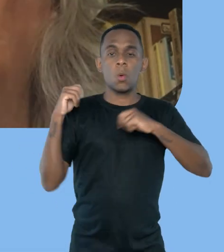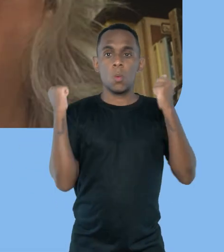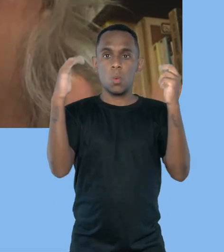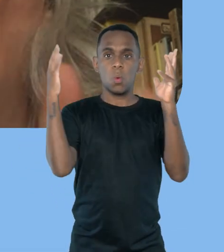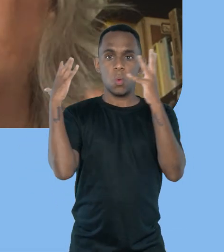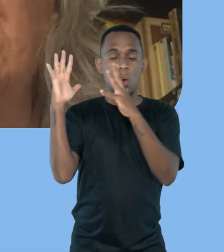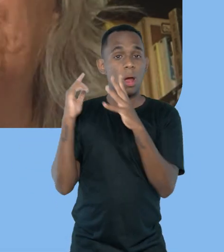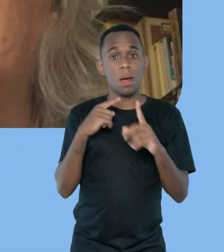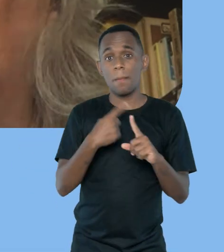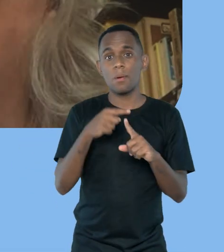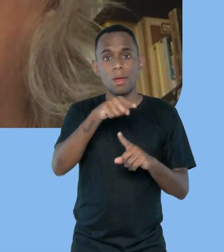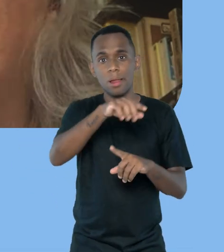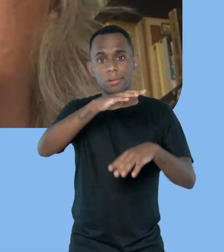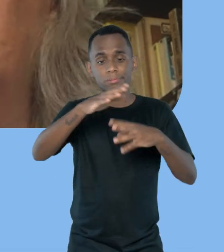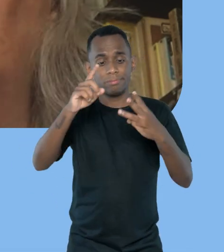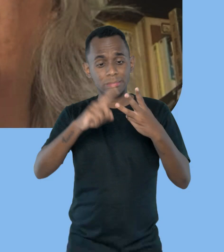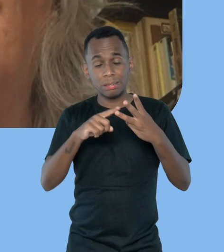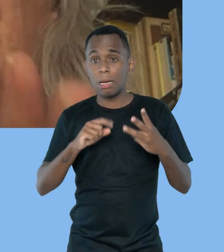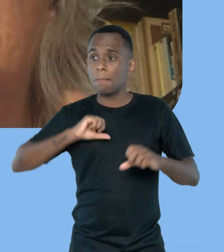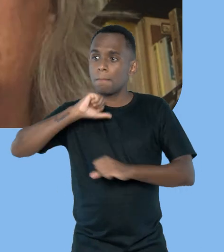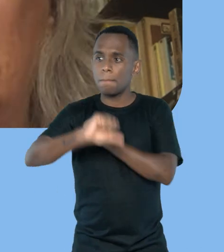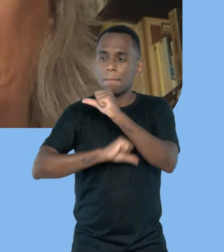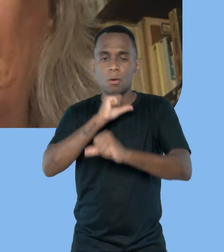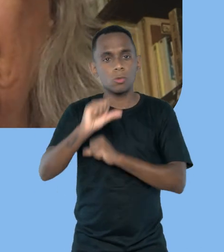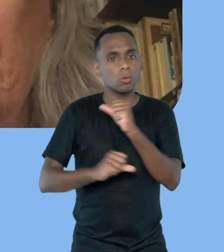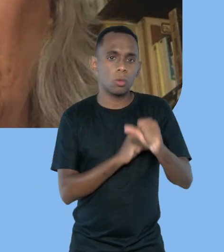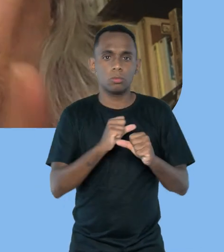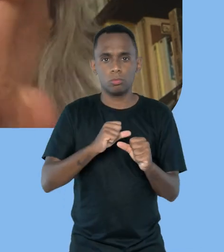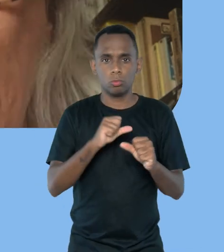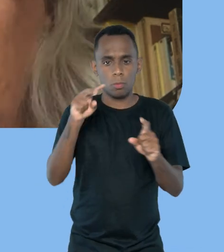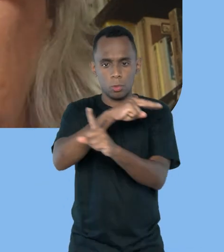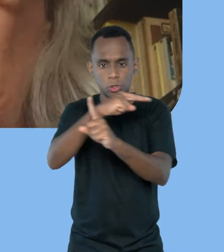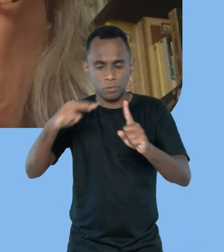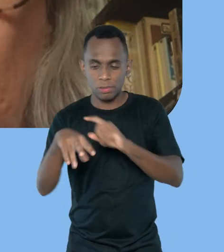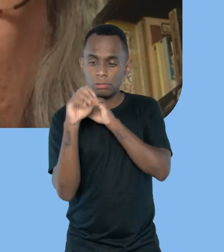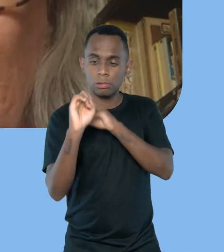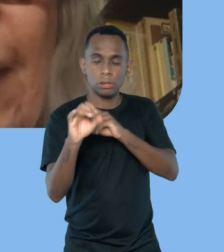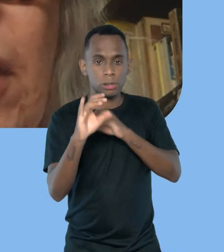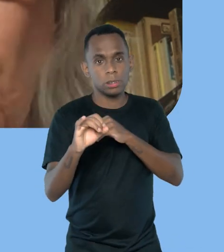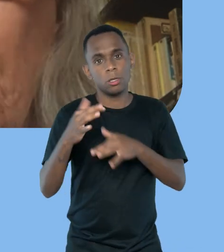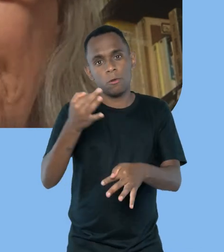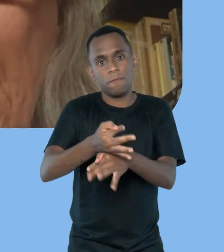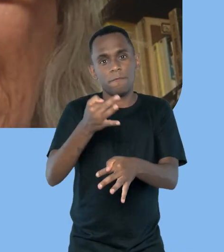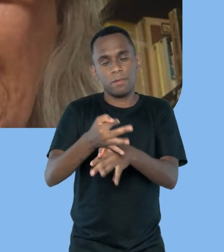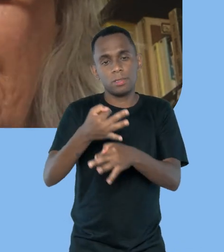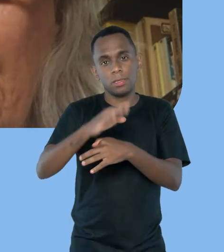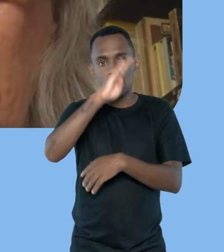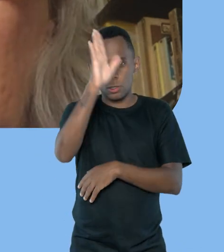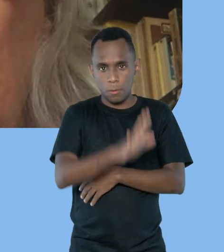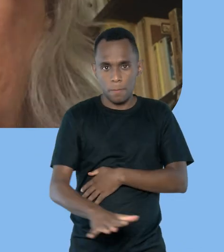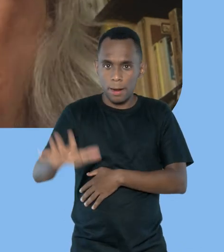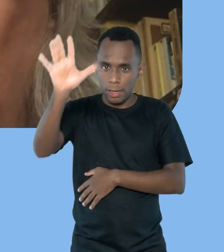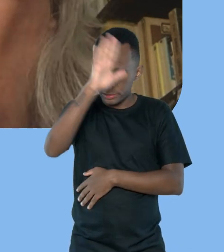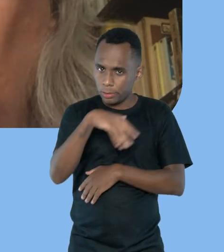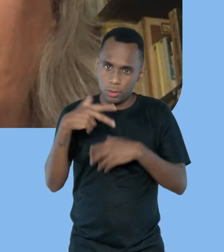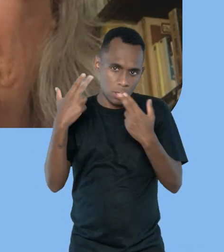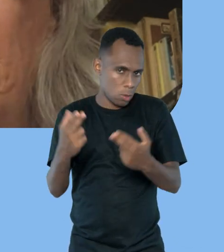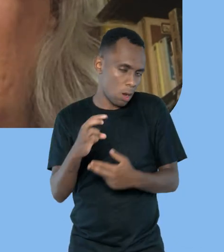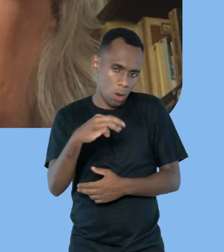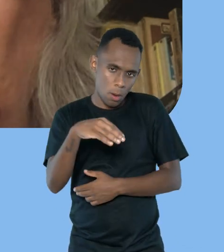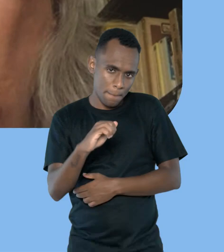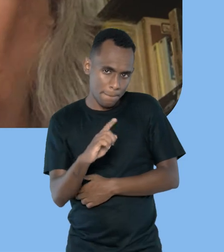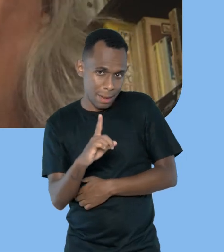ela mudou a concepção do ensino de física no Brasil, assim como a Magda mudou